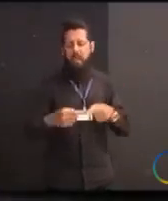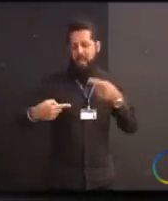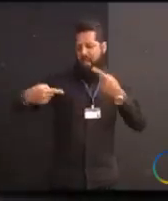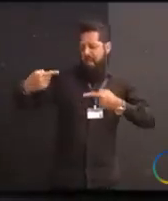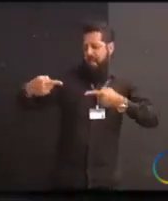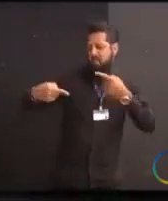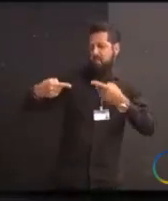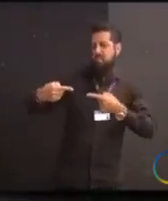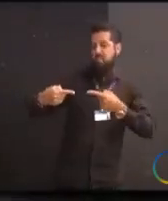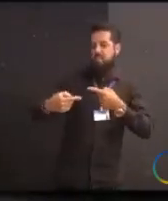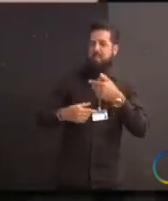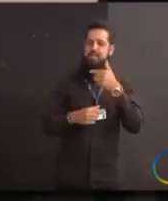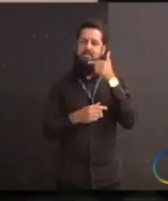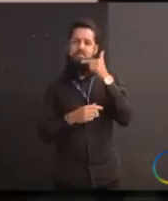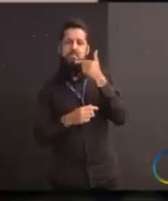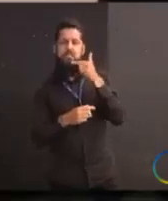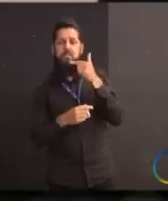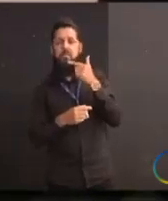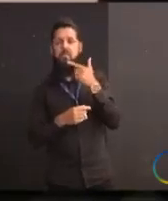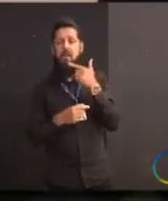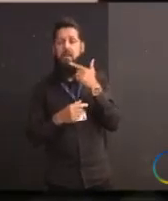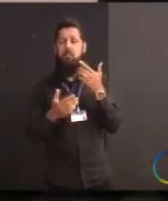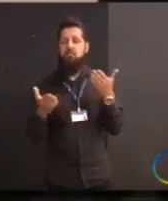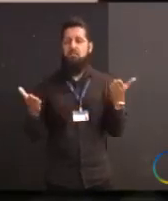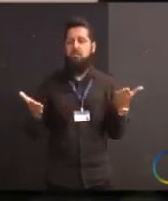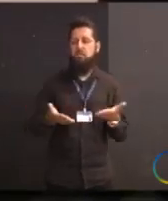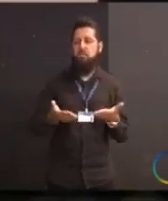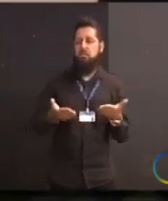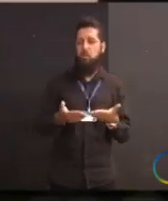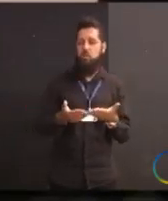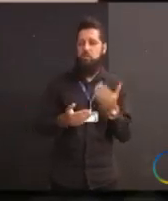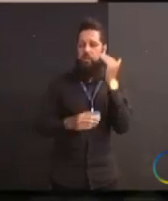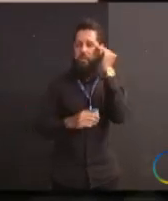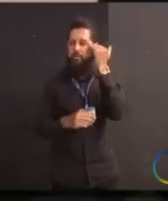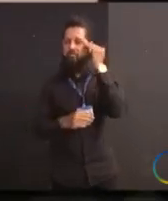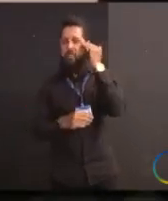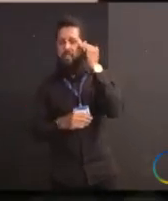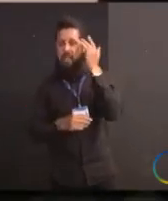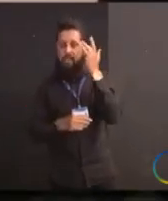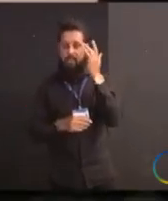não é fácil. Eu queria saber qual de nós aqui